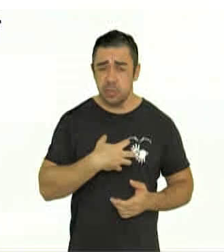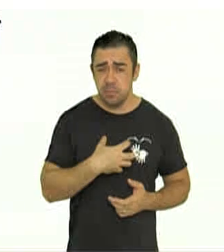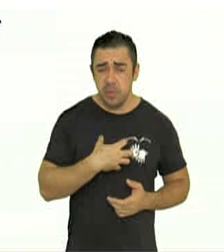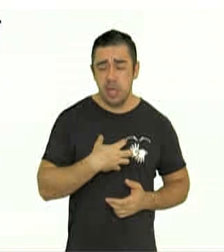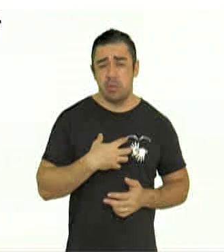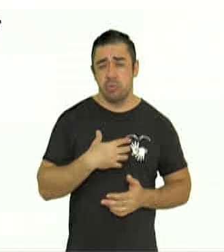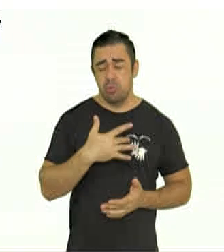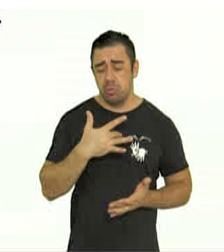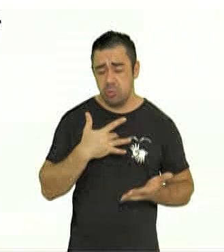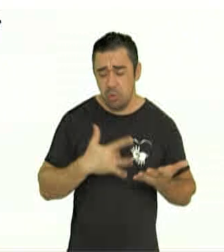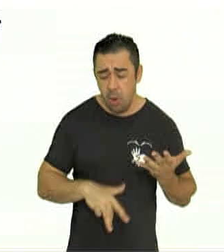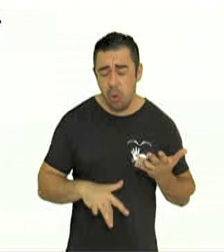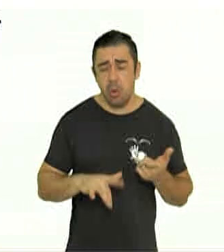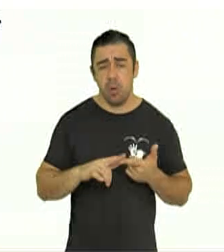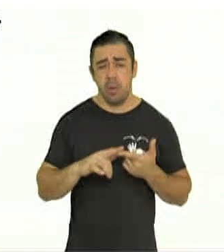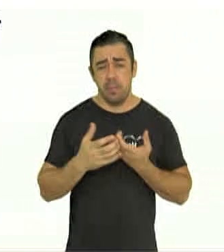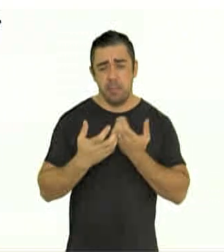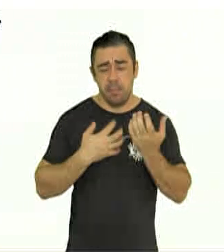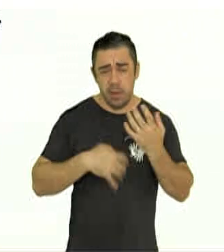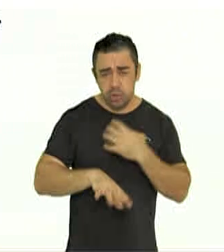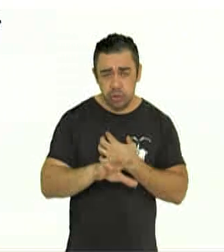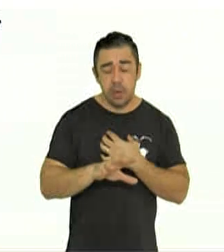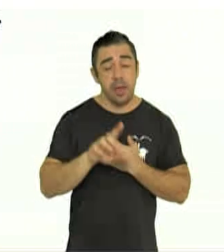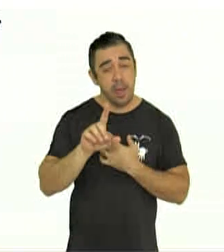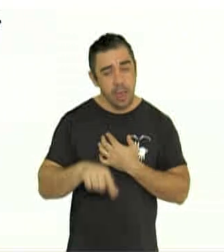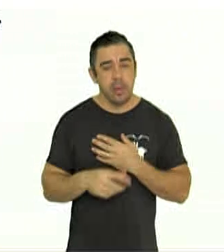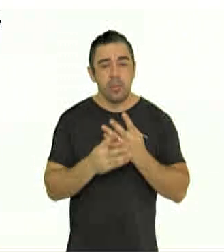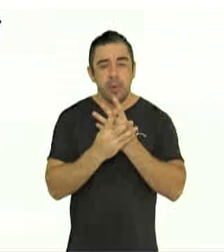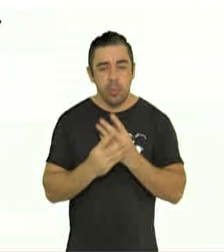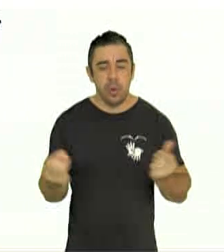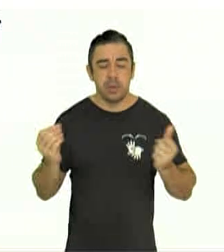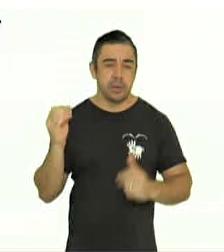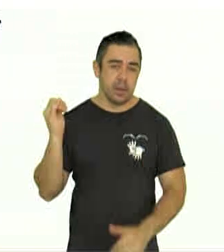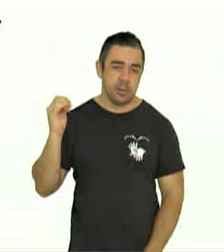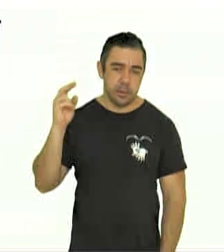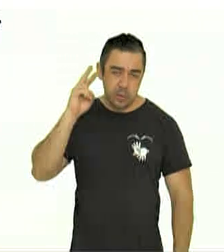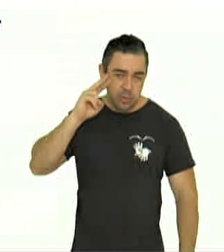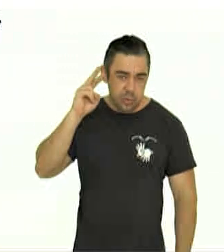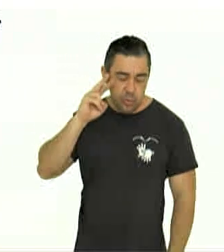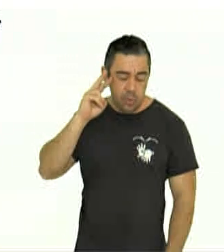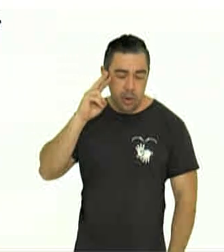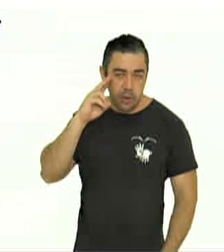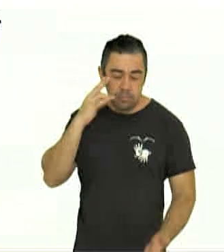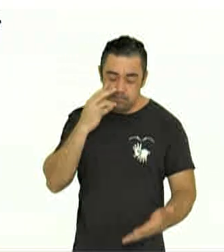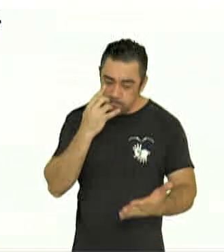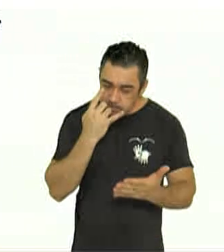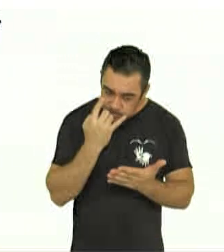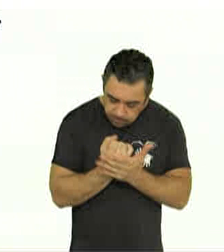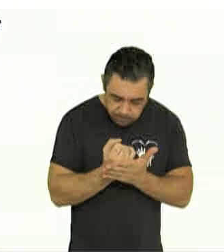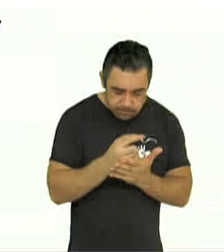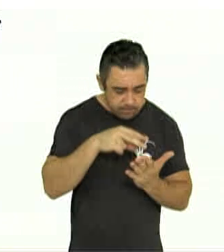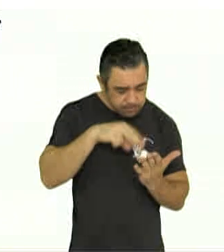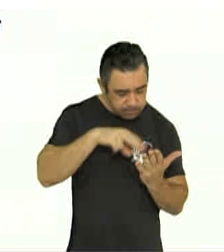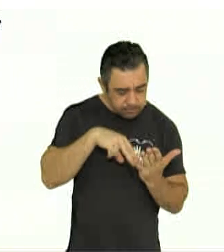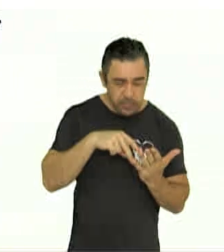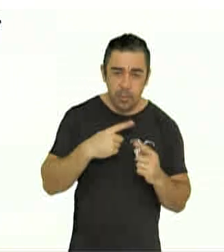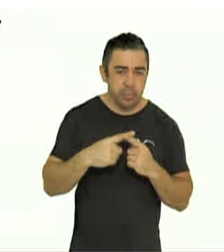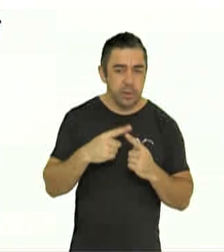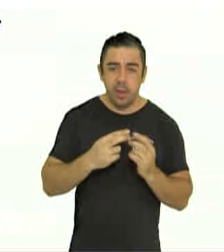pena, empatia. E isso é uma das qualidades de uma história que prende o leitor por não